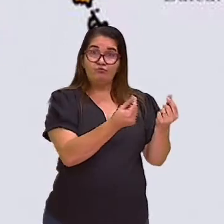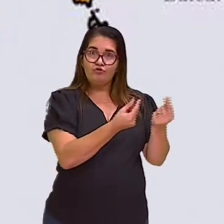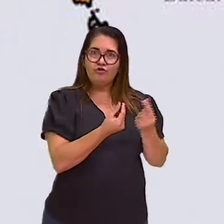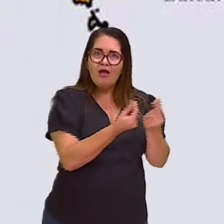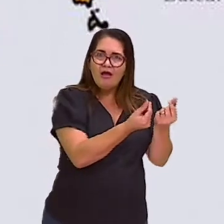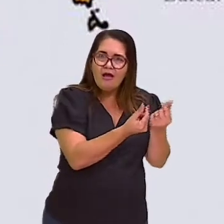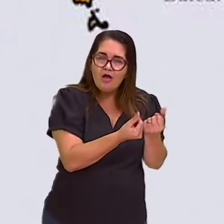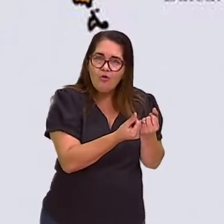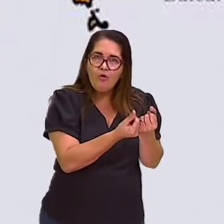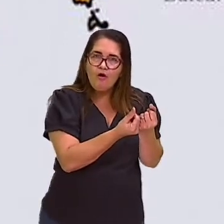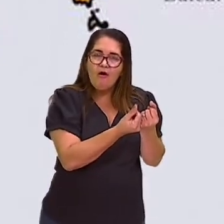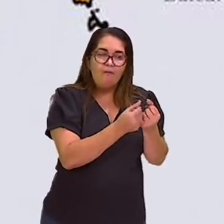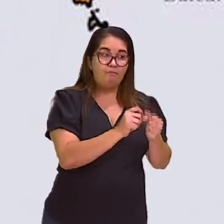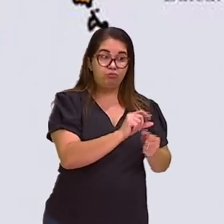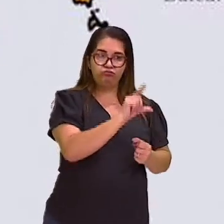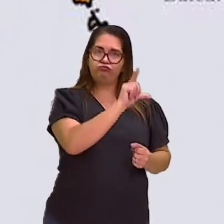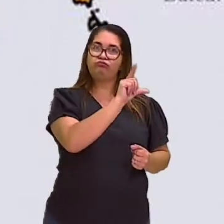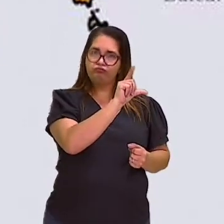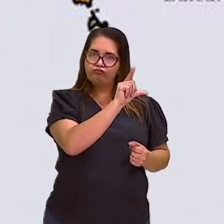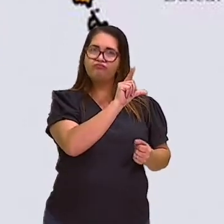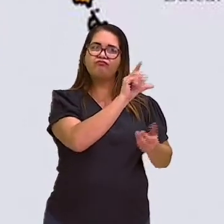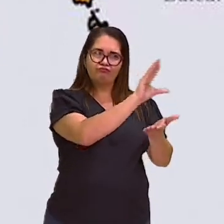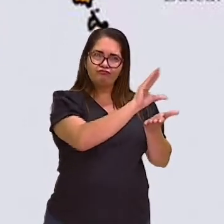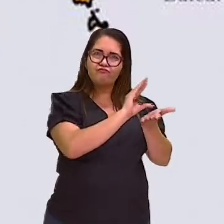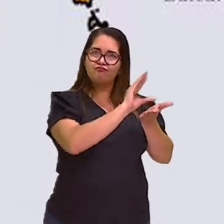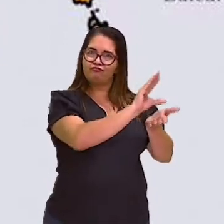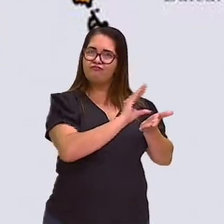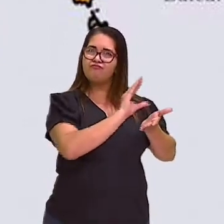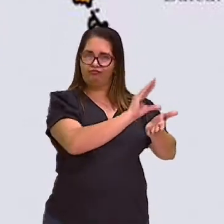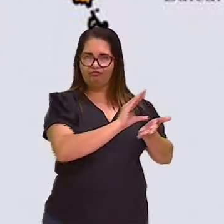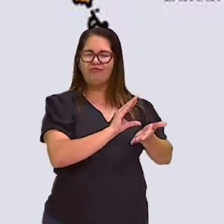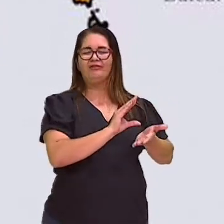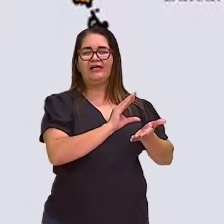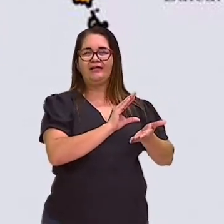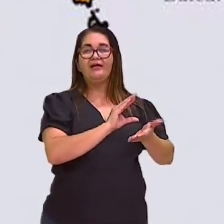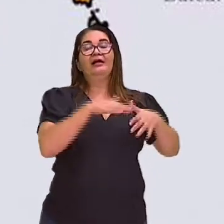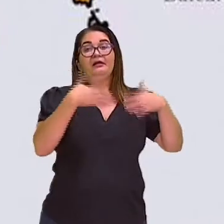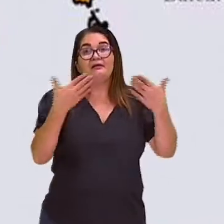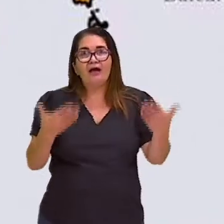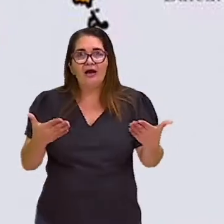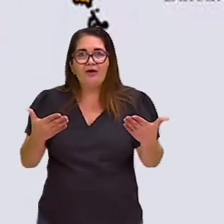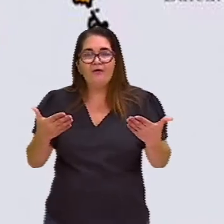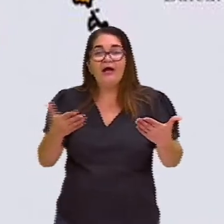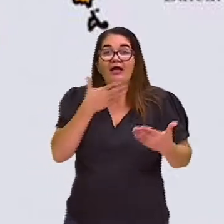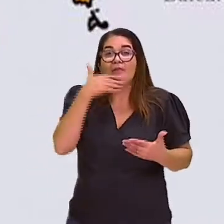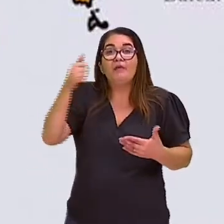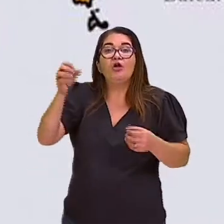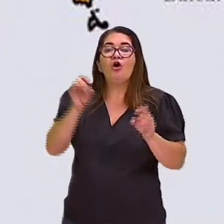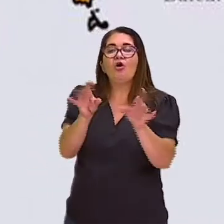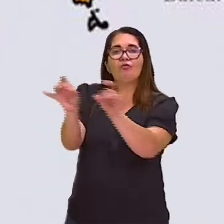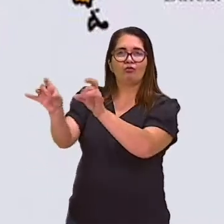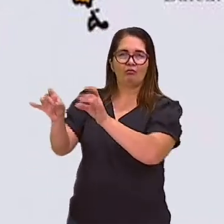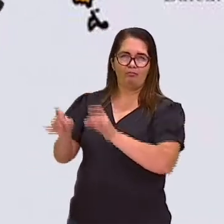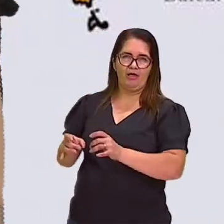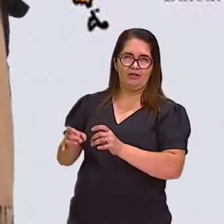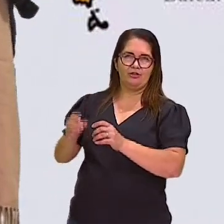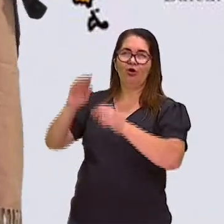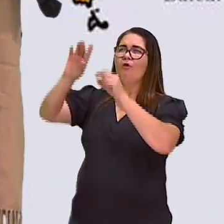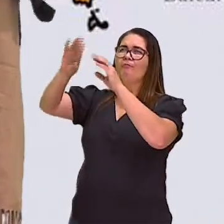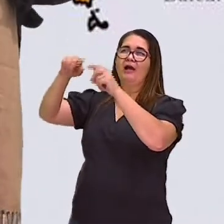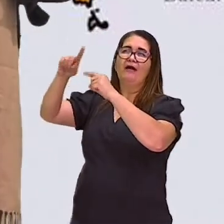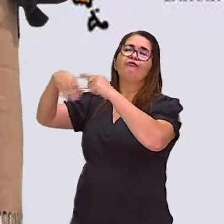sofreu profundas modificações com a crise da dinastia de Aves em Portugal. No final